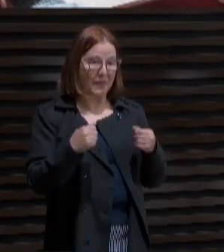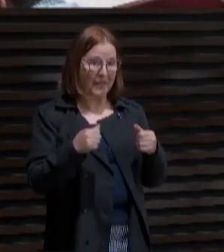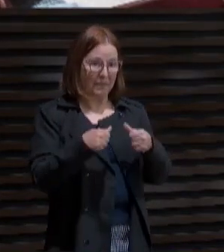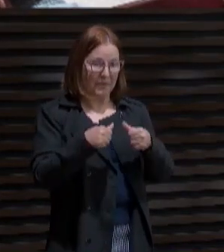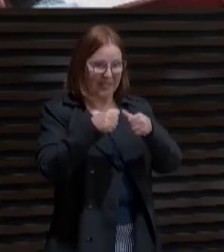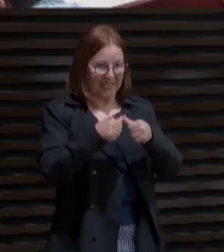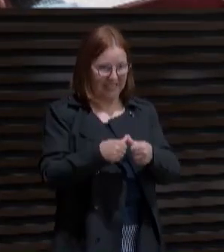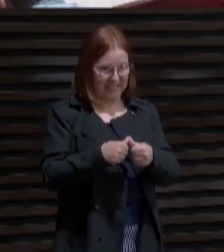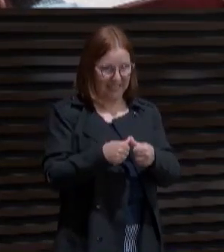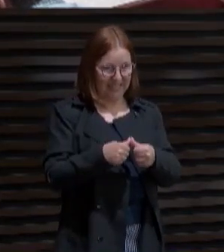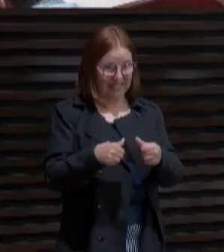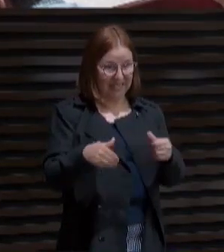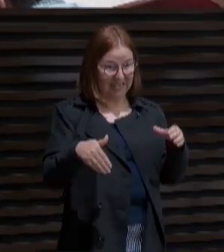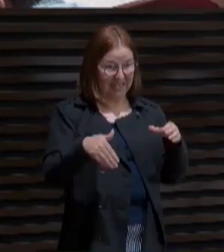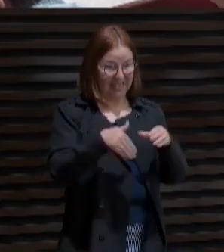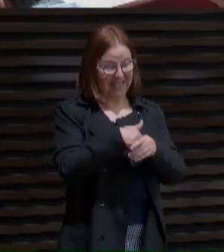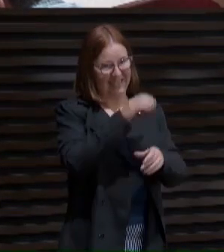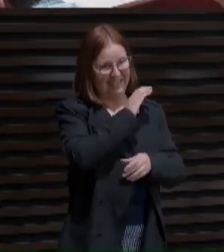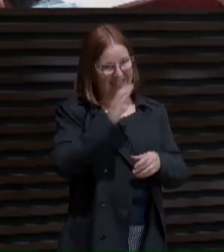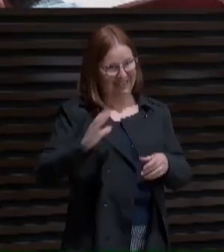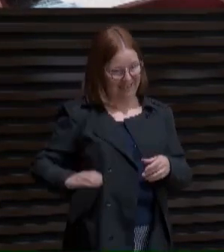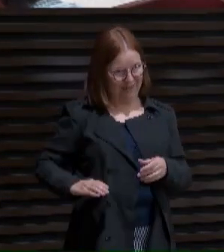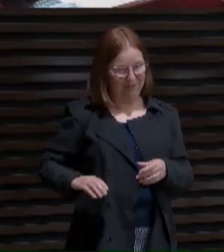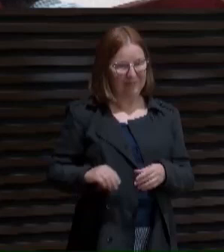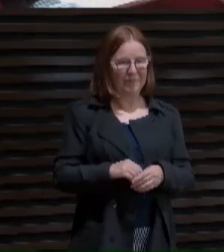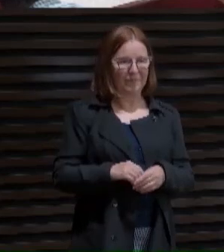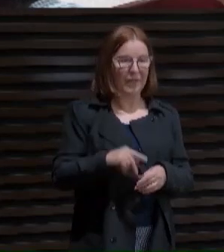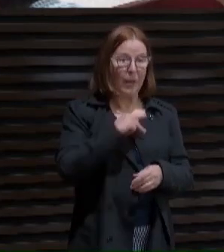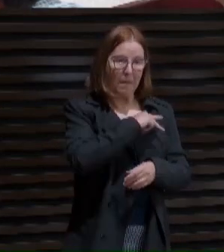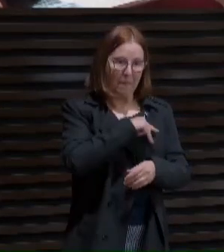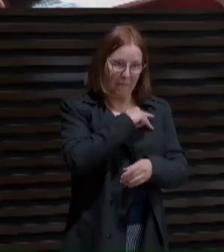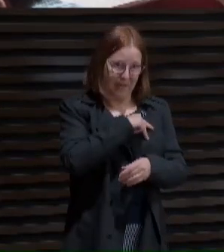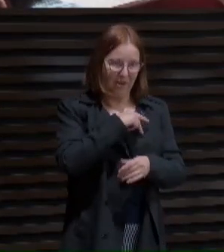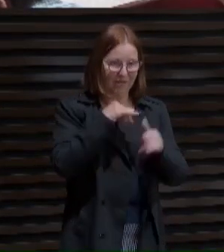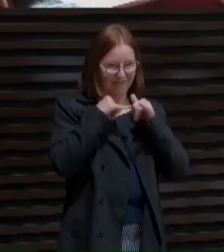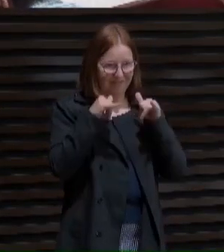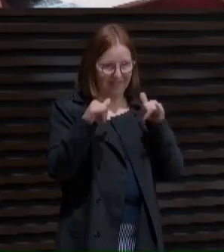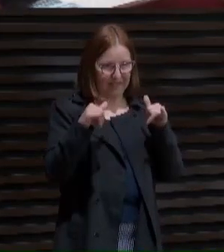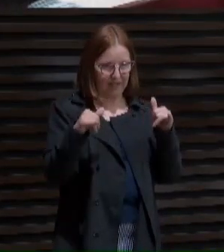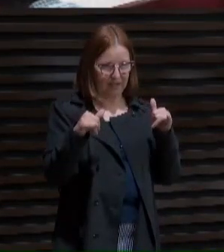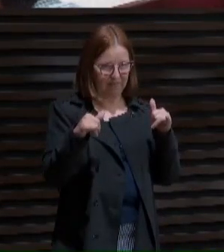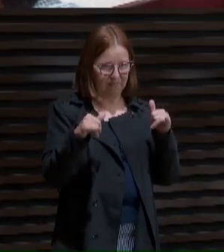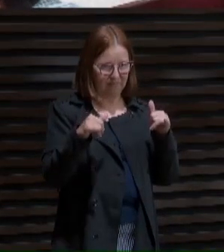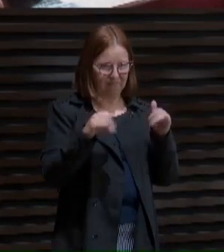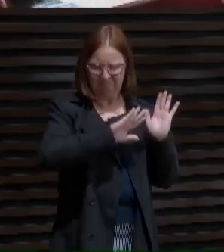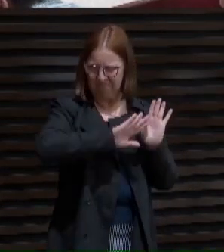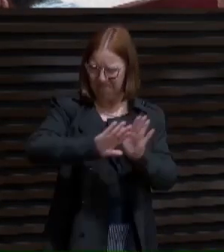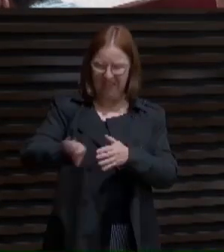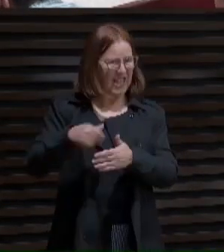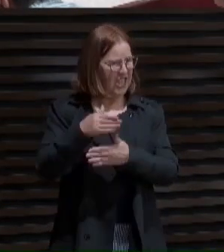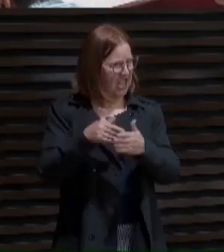ser encontrado. Paulo está dizendo: deixei de lado todas as coisas